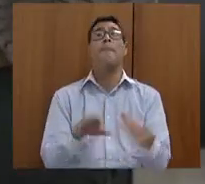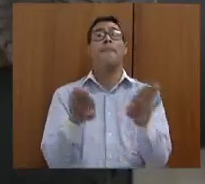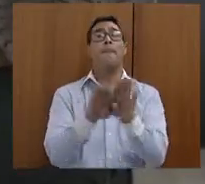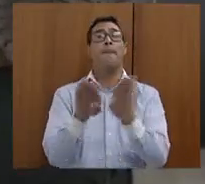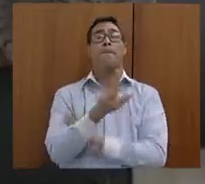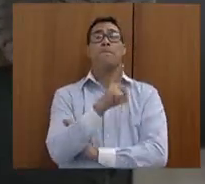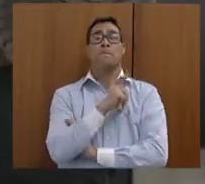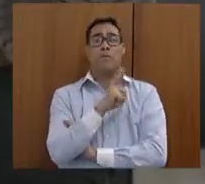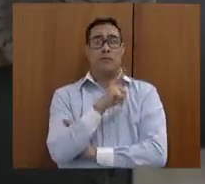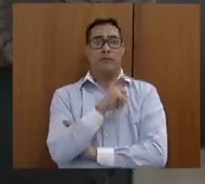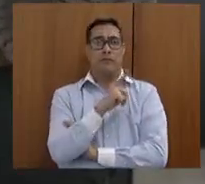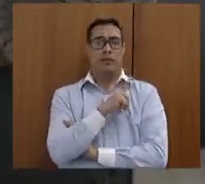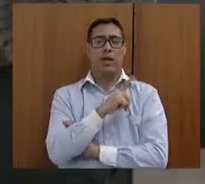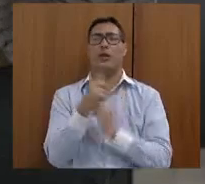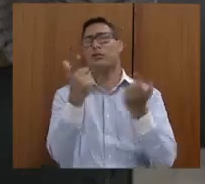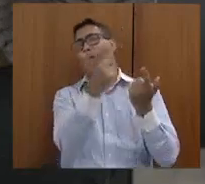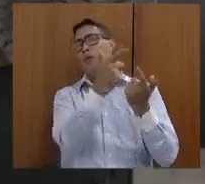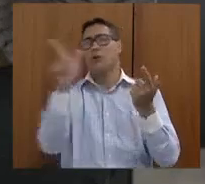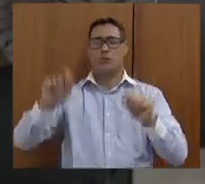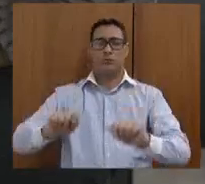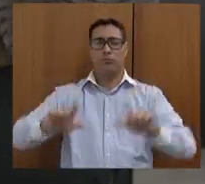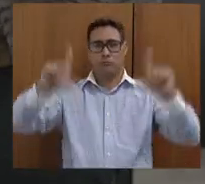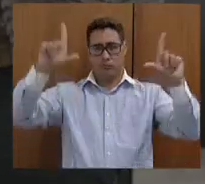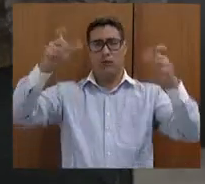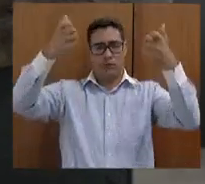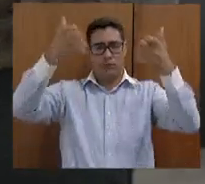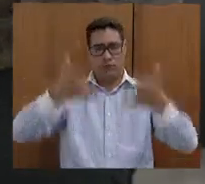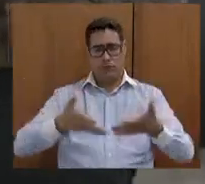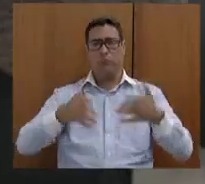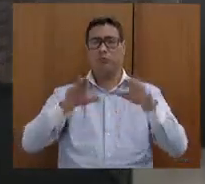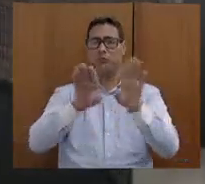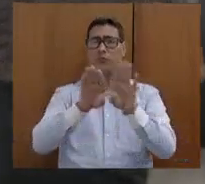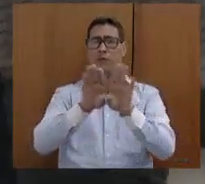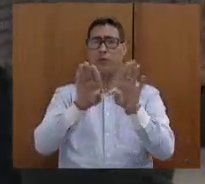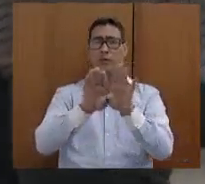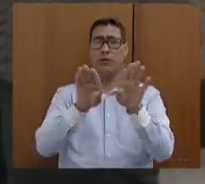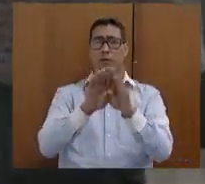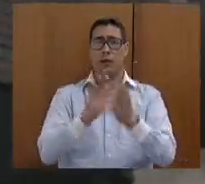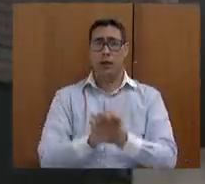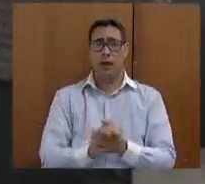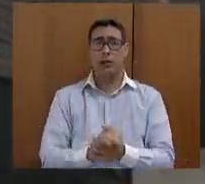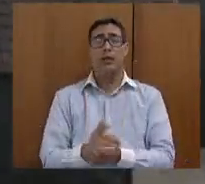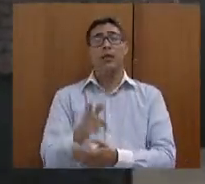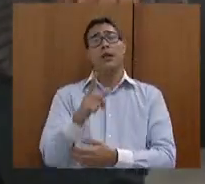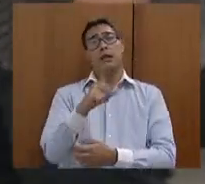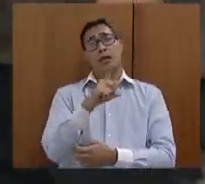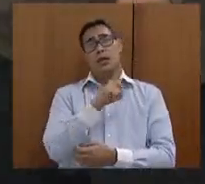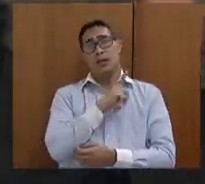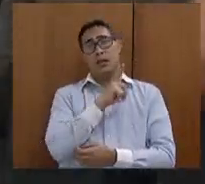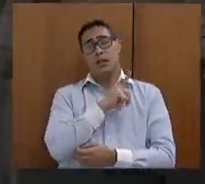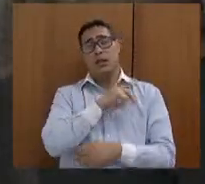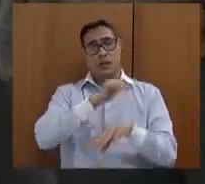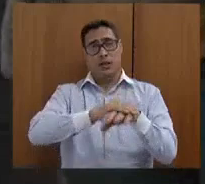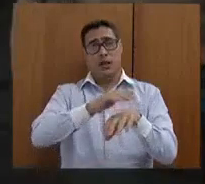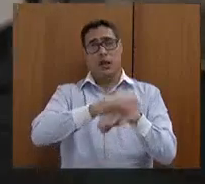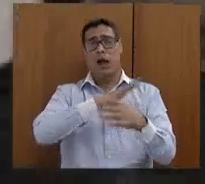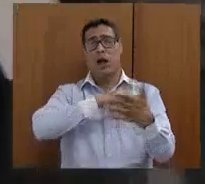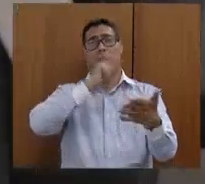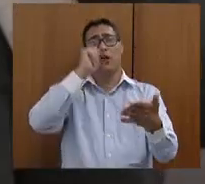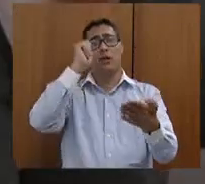e na próxima slide eu vou falar então deixa eu só trazer nós temos também a contratação